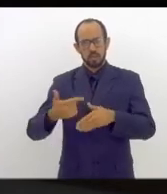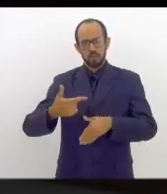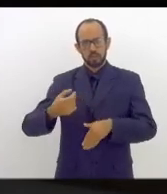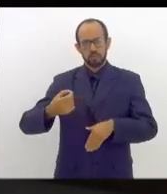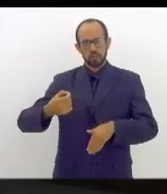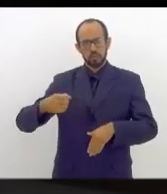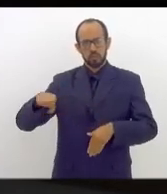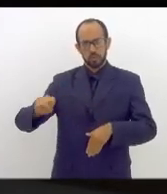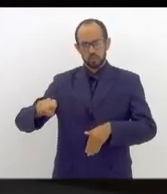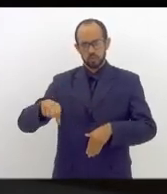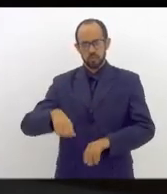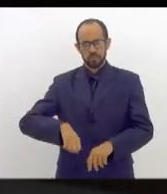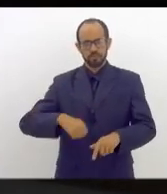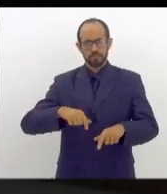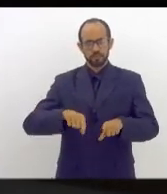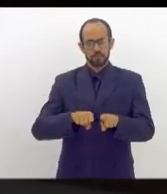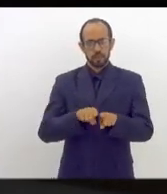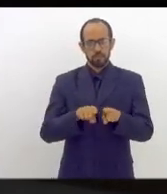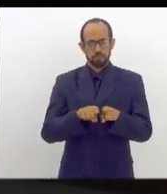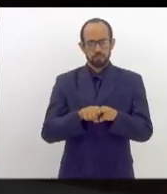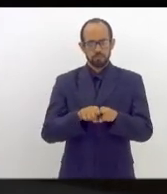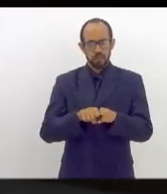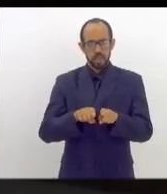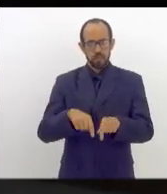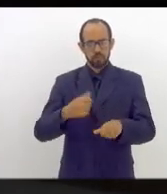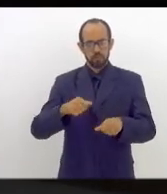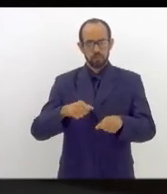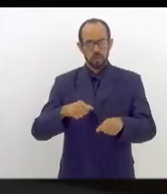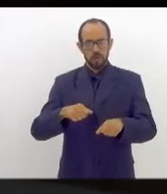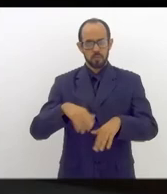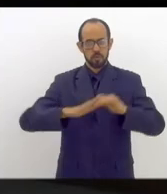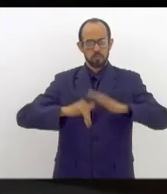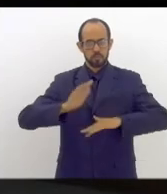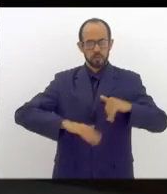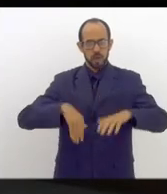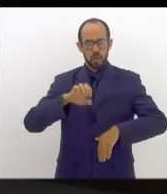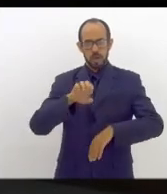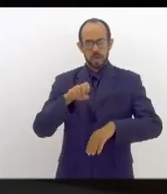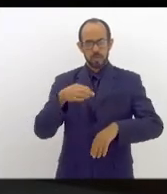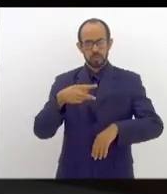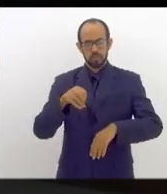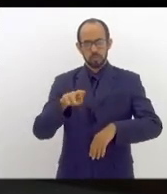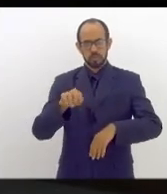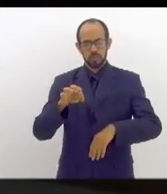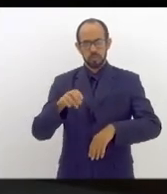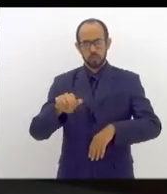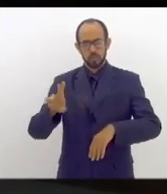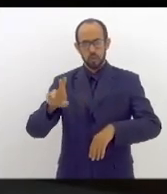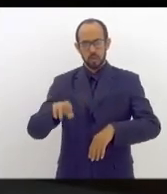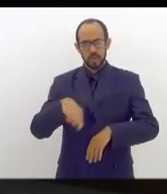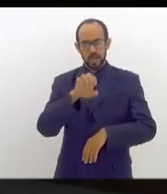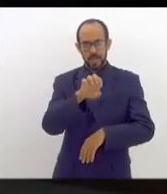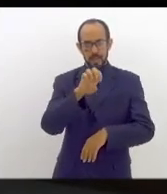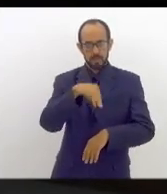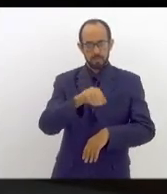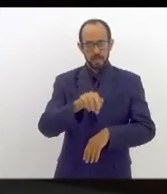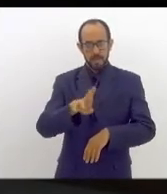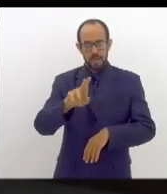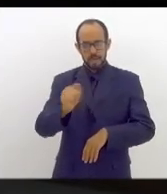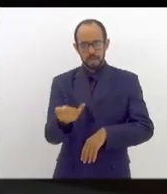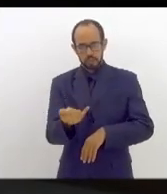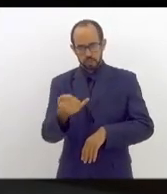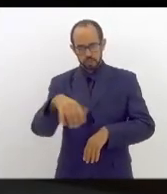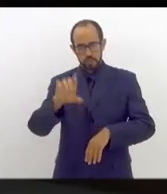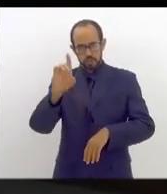a função de expositor da escola da magistratura do Estado do Rio de Janeiro emerj técnica de sentença e direito civil